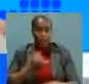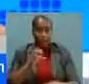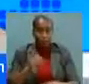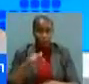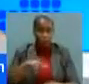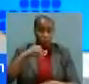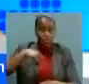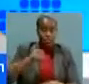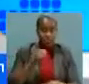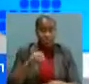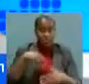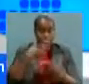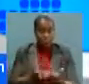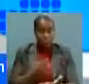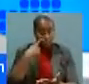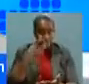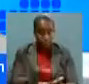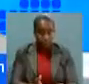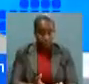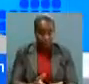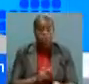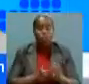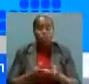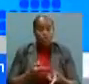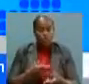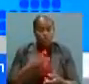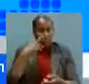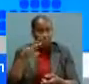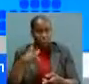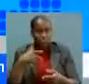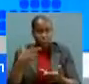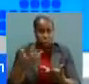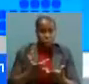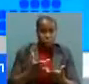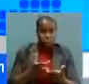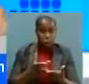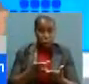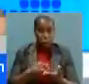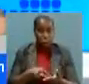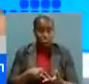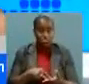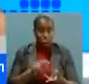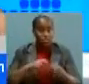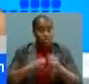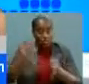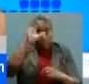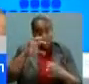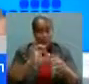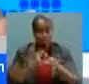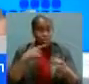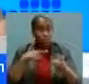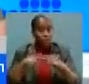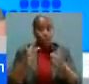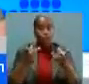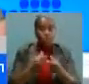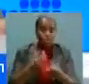E hoje o PAICV mostrou-se apreensivo com o que considera ser uma desorientação governamental em relação à condução da política económica do país